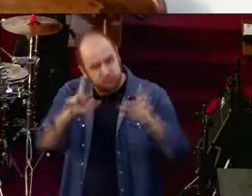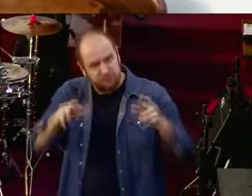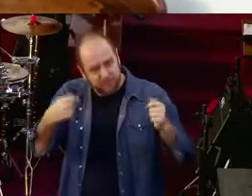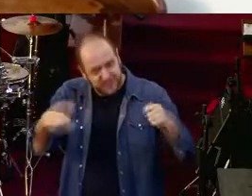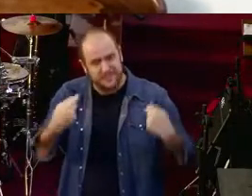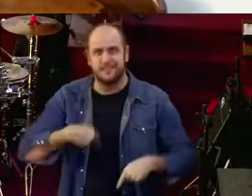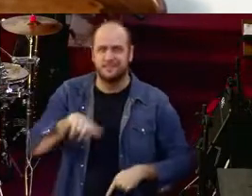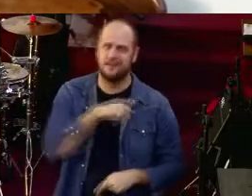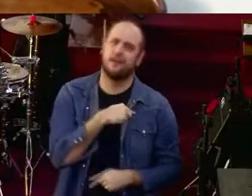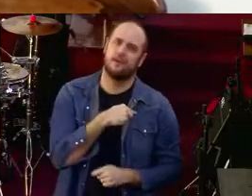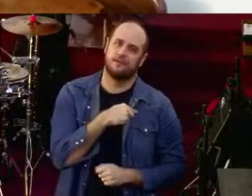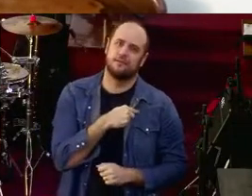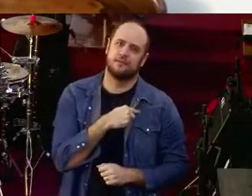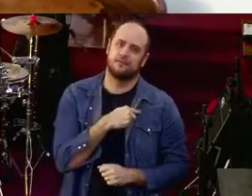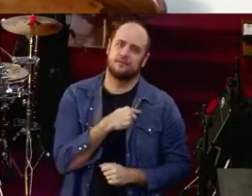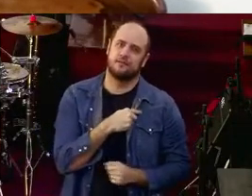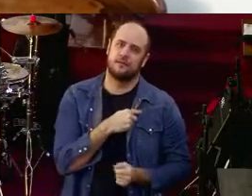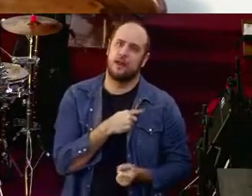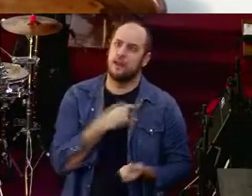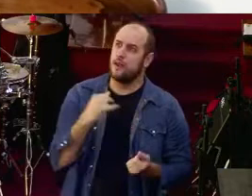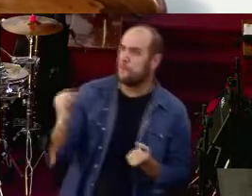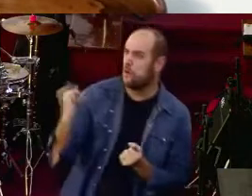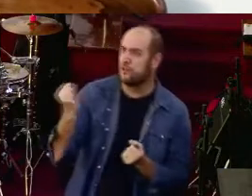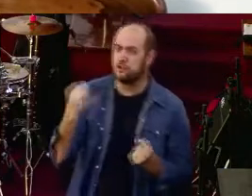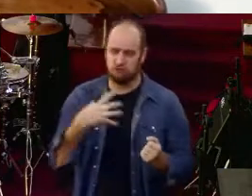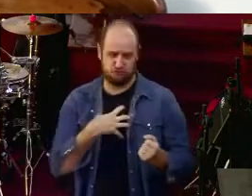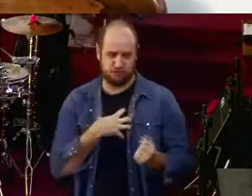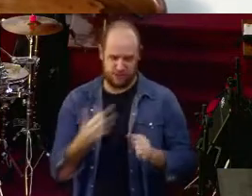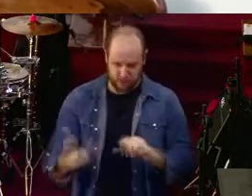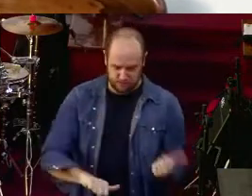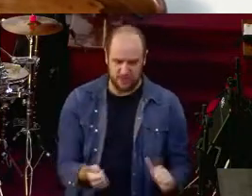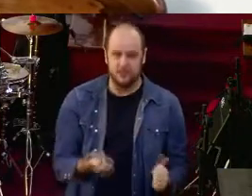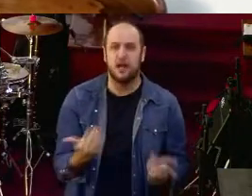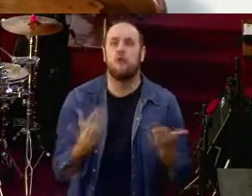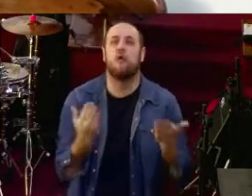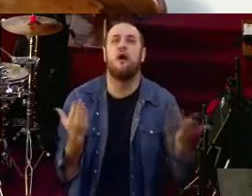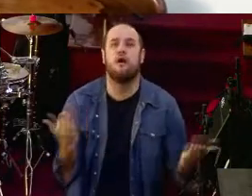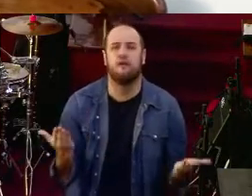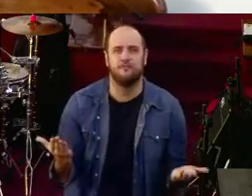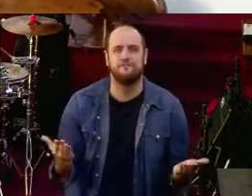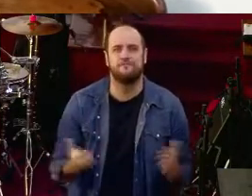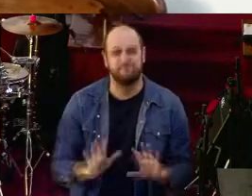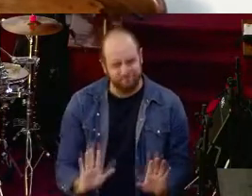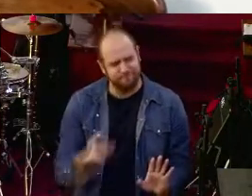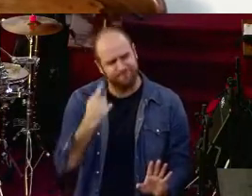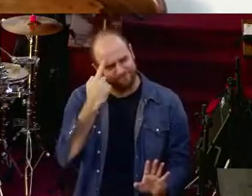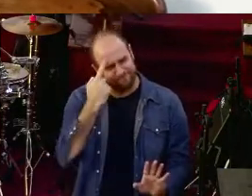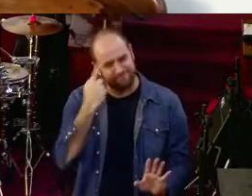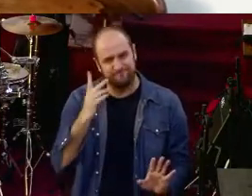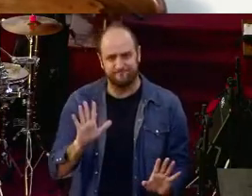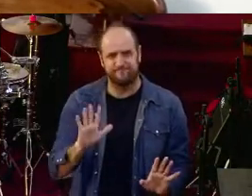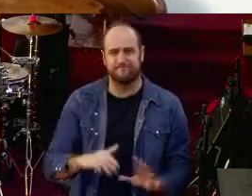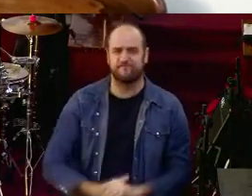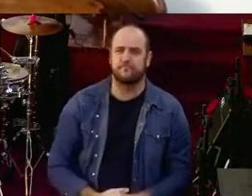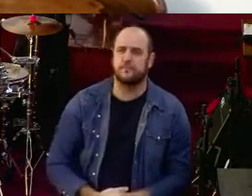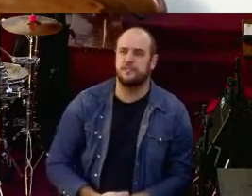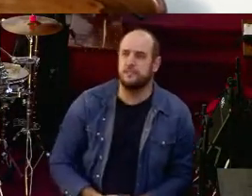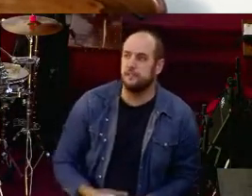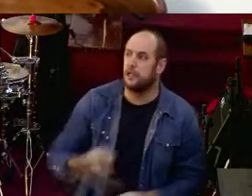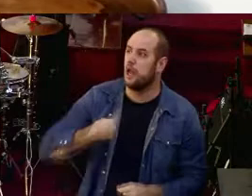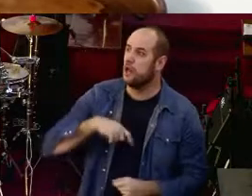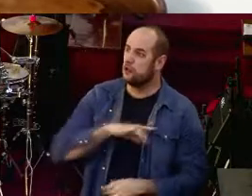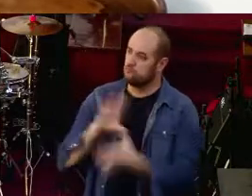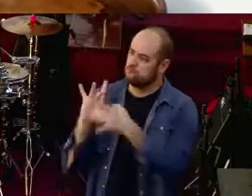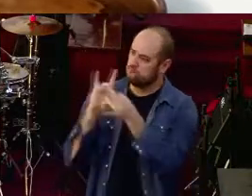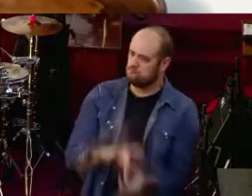Jesus? Esse é o batismo que vale? Essa é a forma de batismo? Coisas para pensarmos. Nós temos um